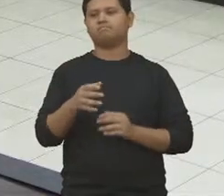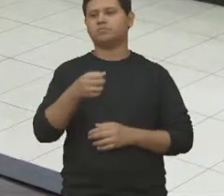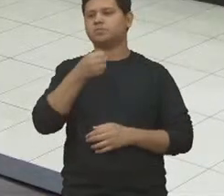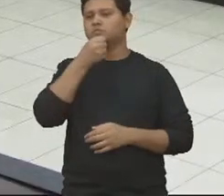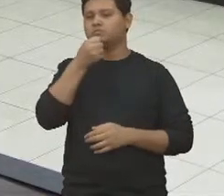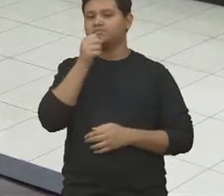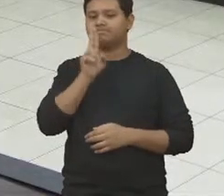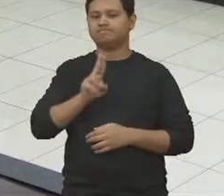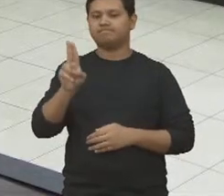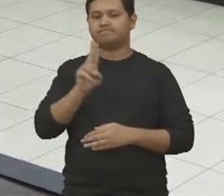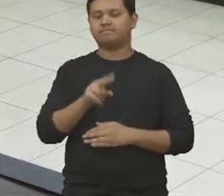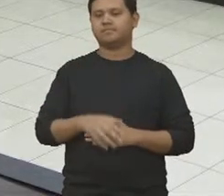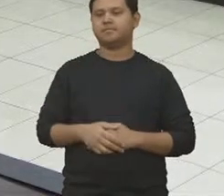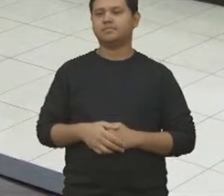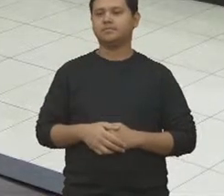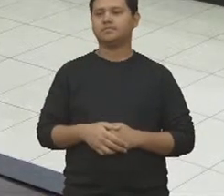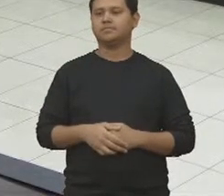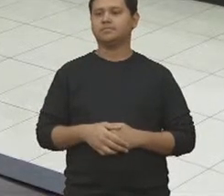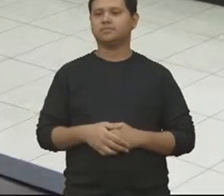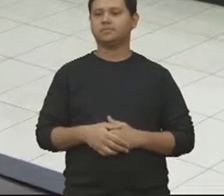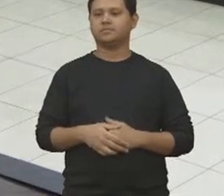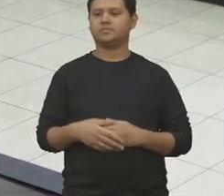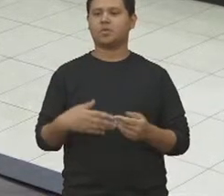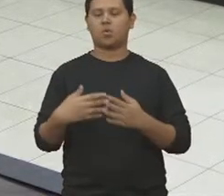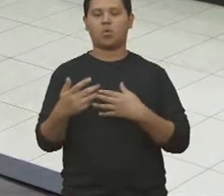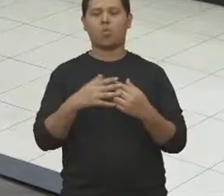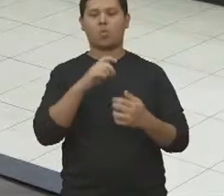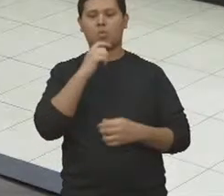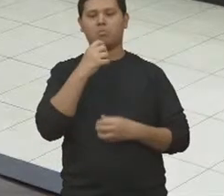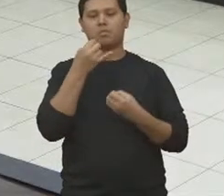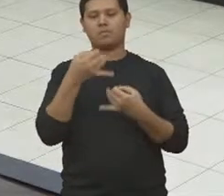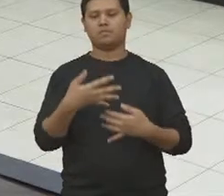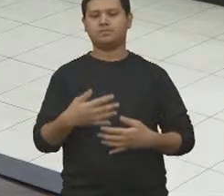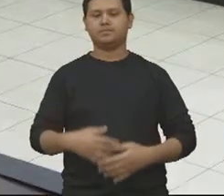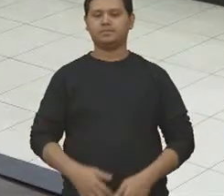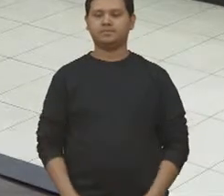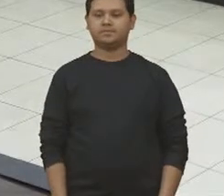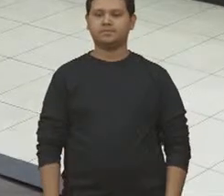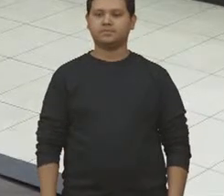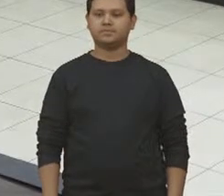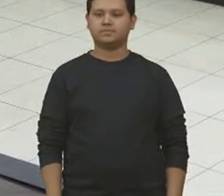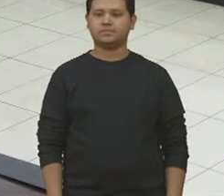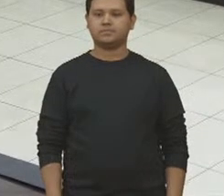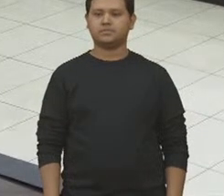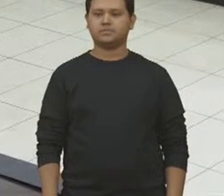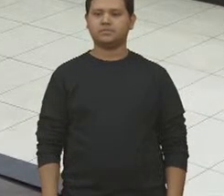microfone central ali e fazer a sua pergunta ou a sua consideração.